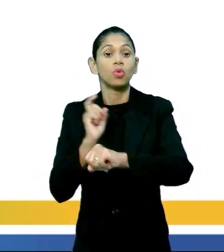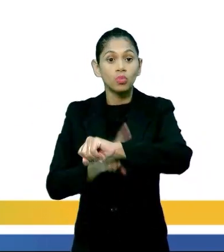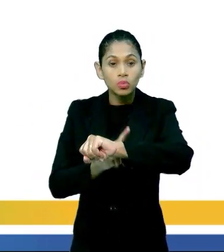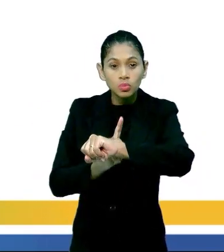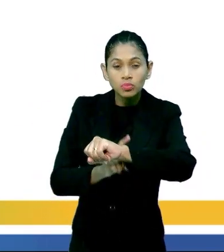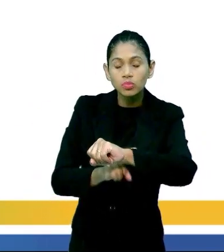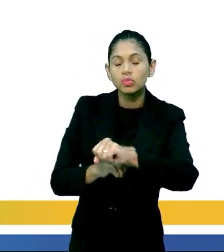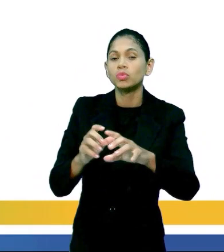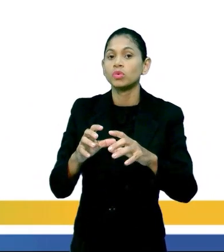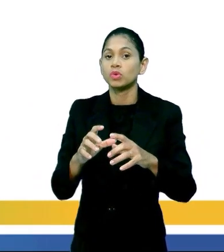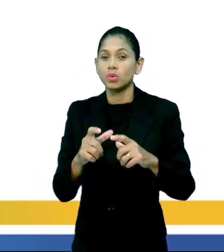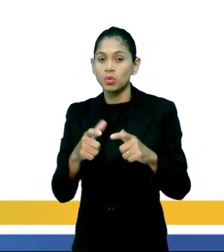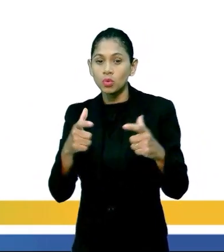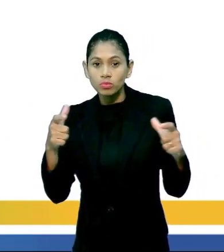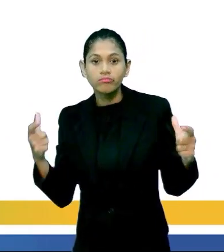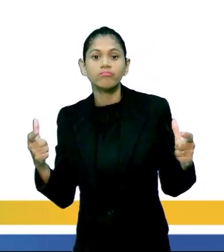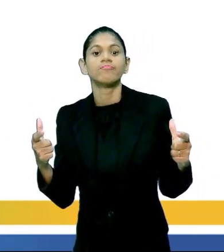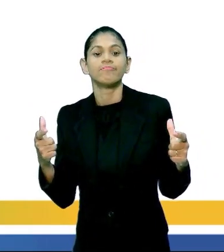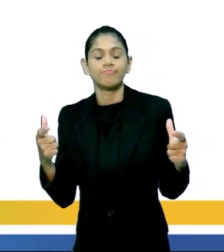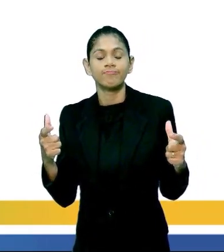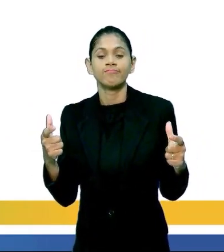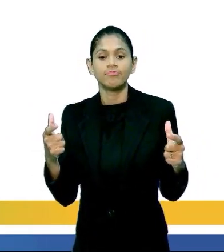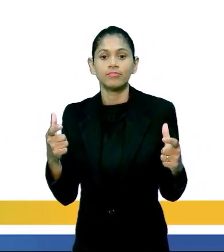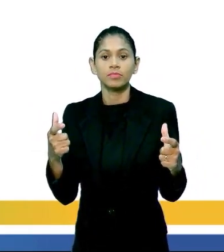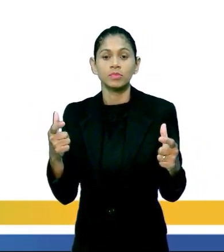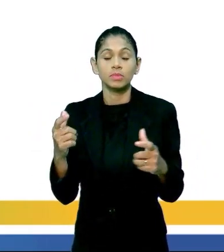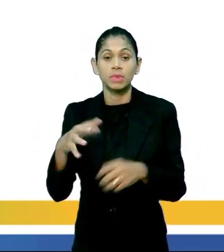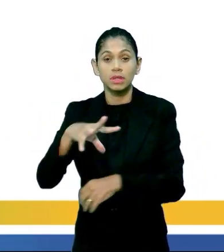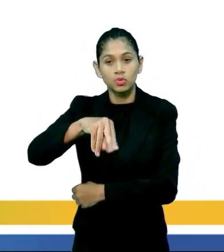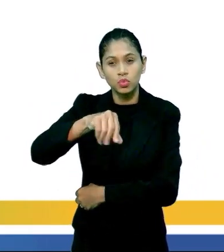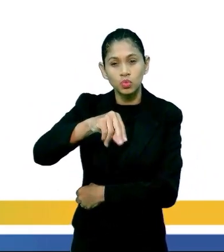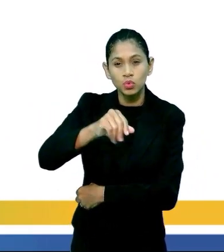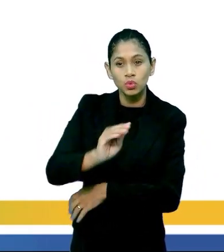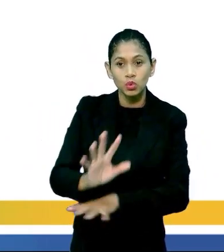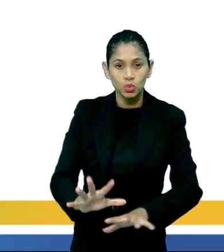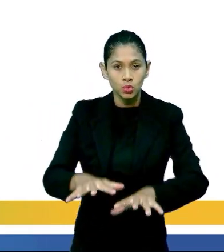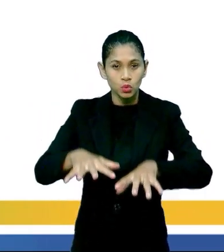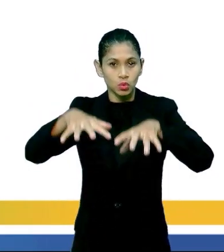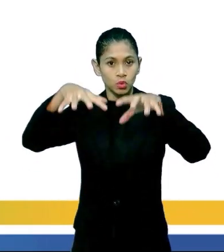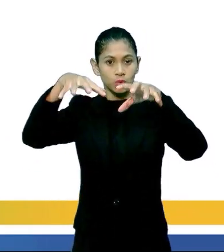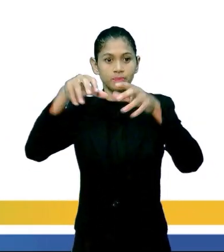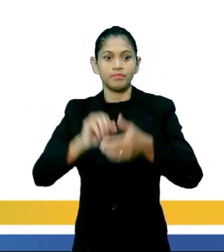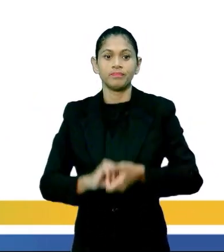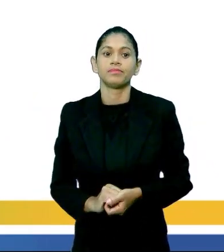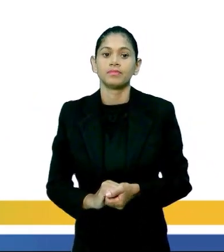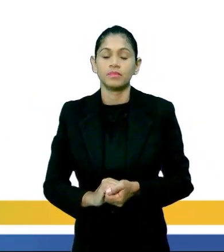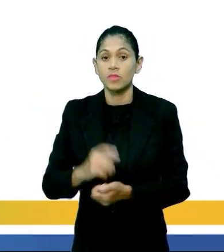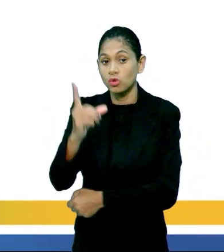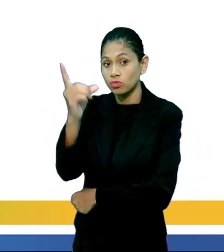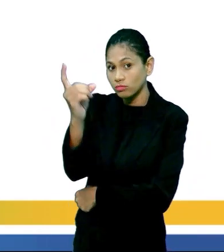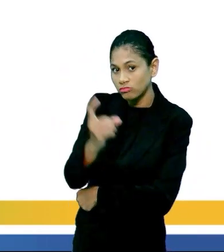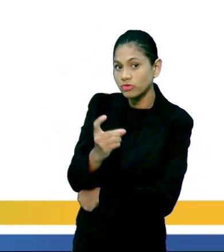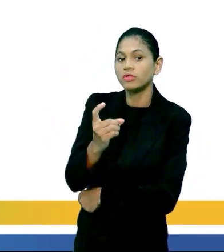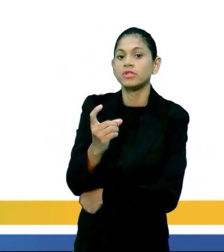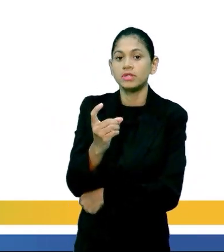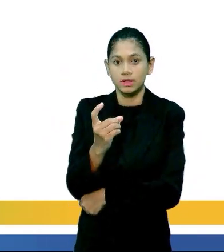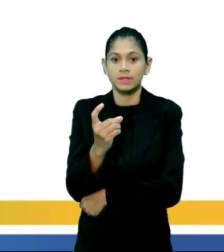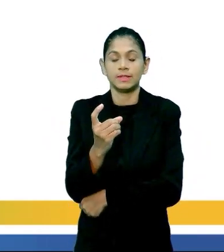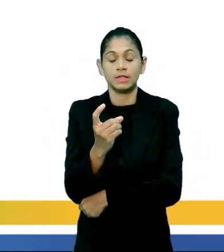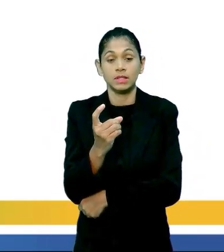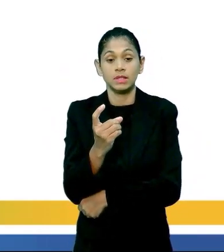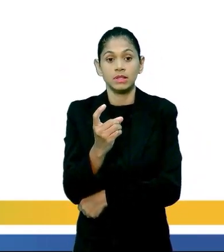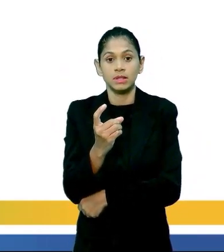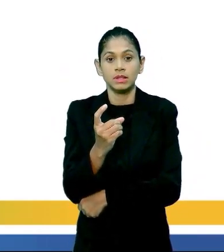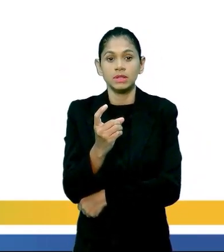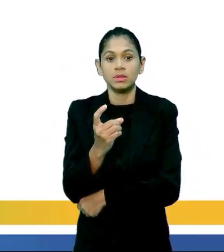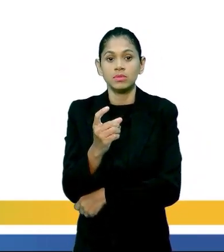repetir isso. Vamos lá. Seja x a aresta do cubo menor e 2x a